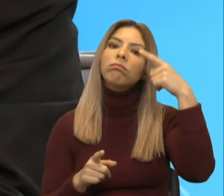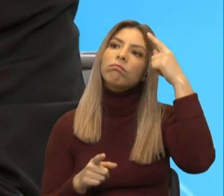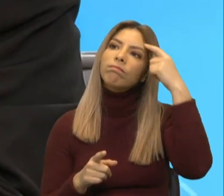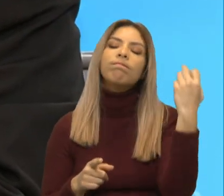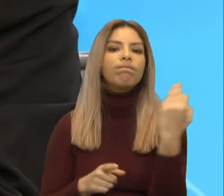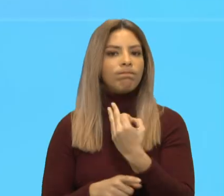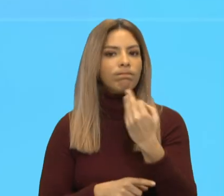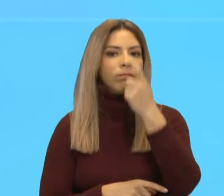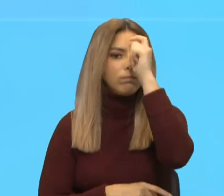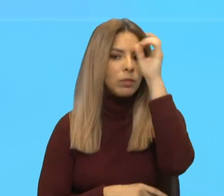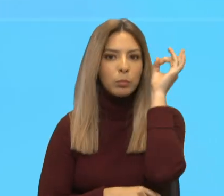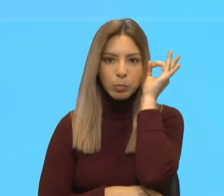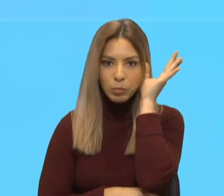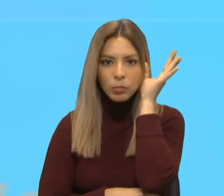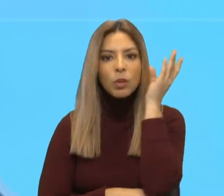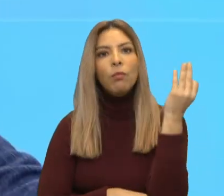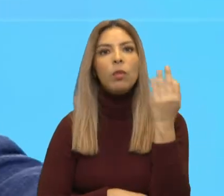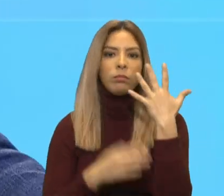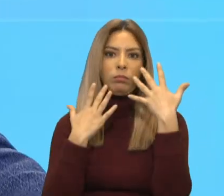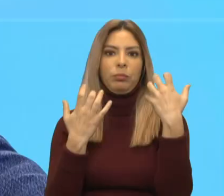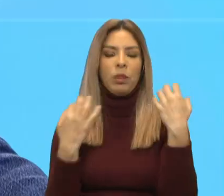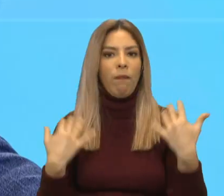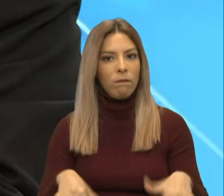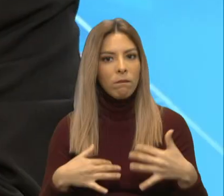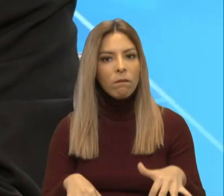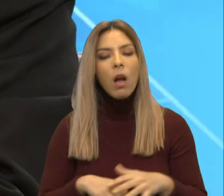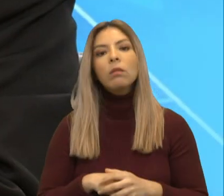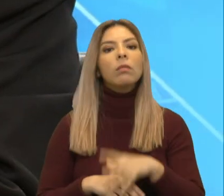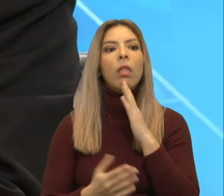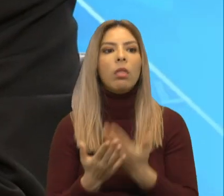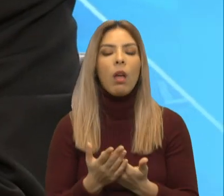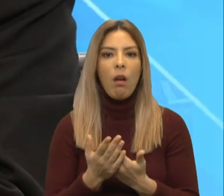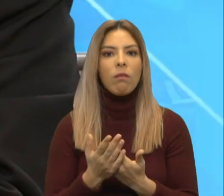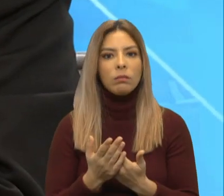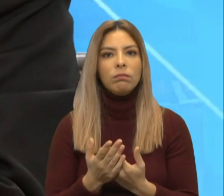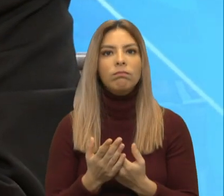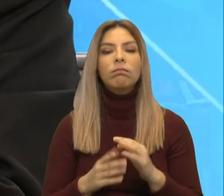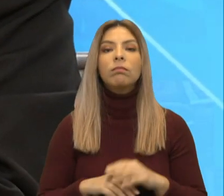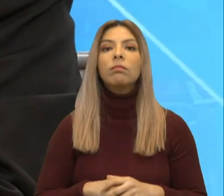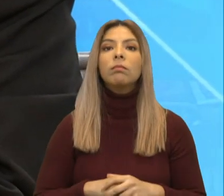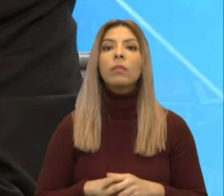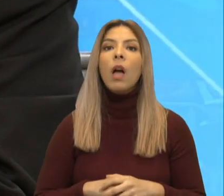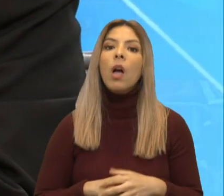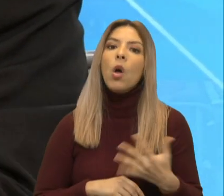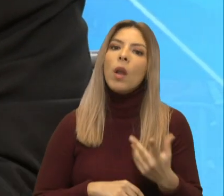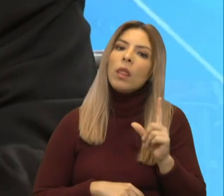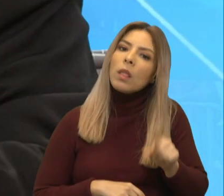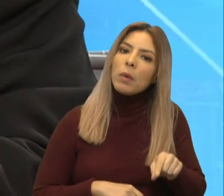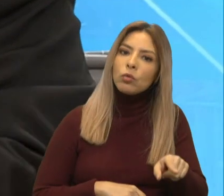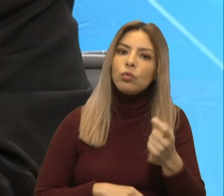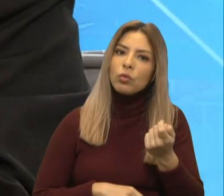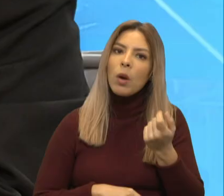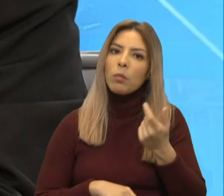bastante forte, evidente, não é? E determinou os resultados. Porém, também os problemas são